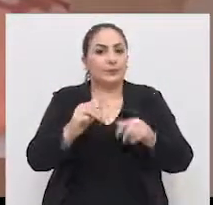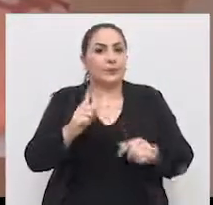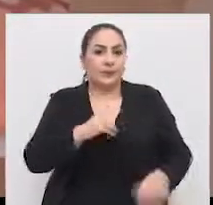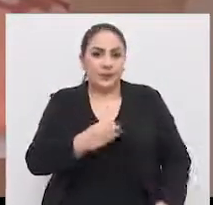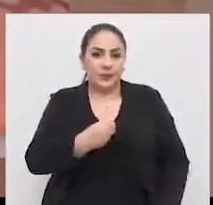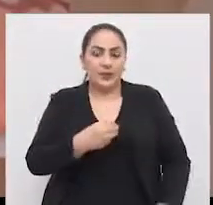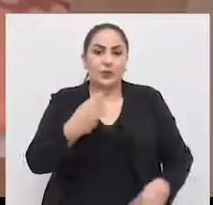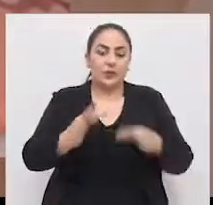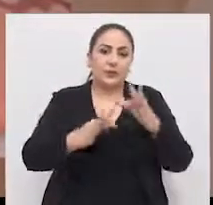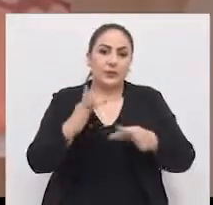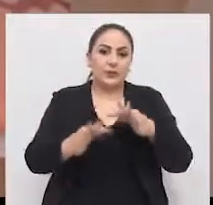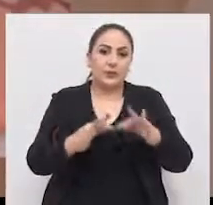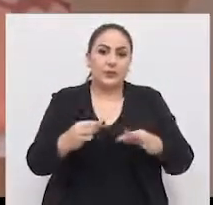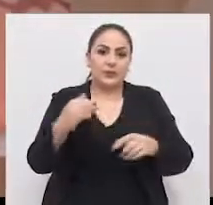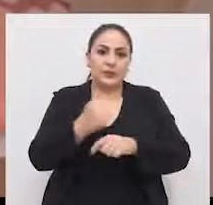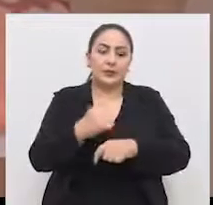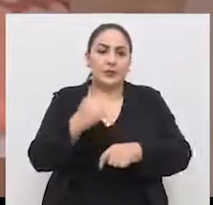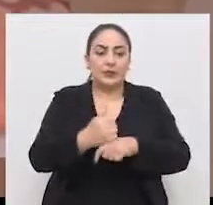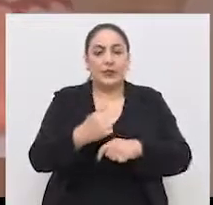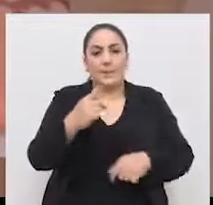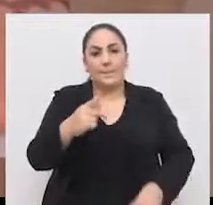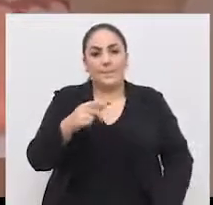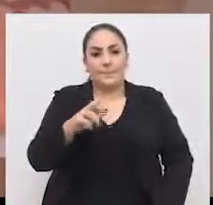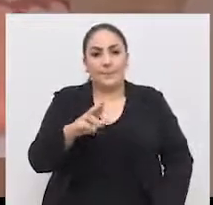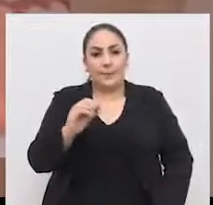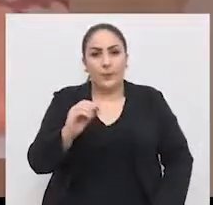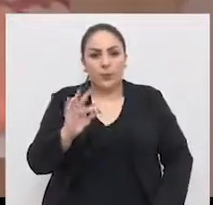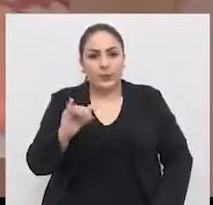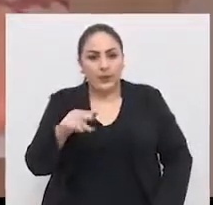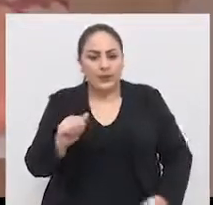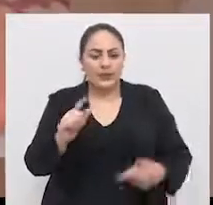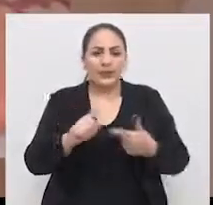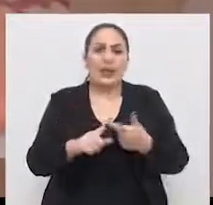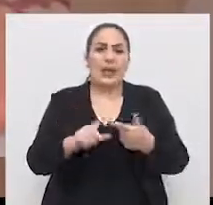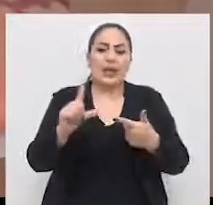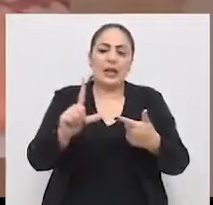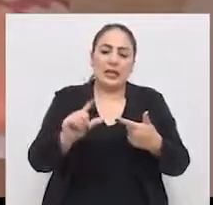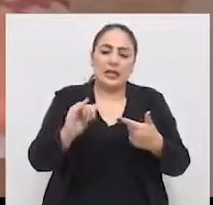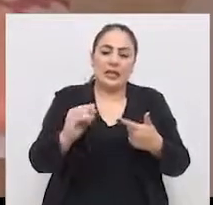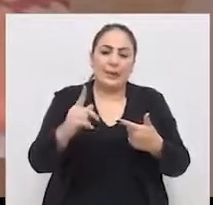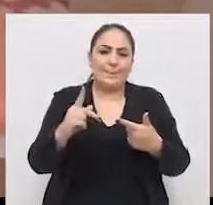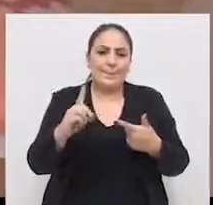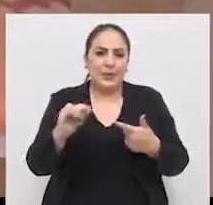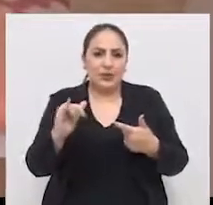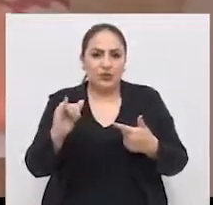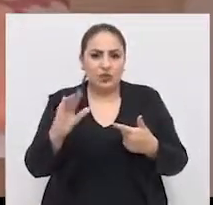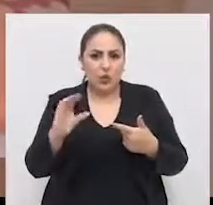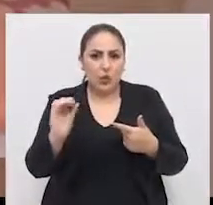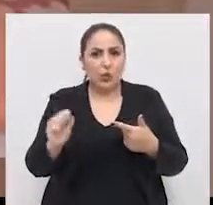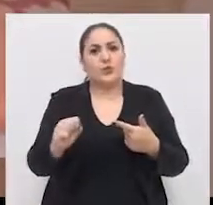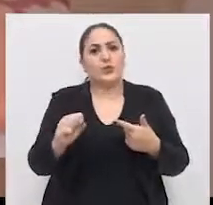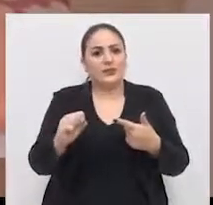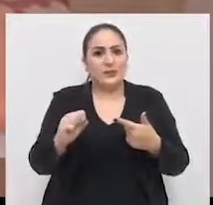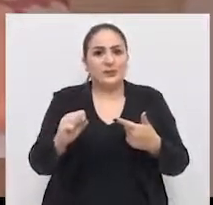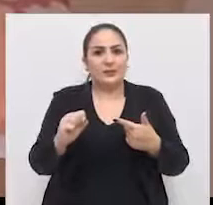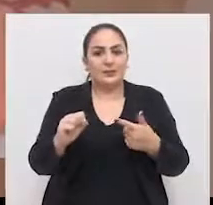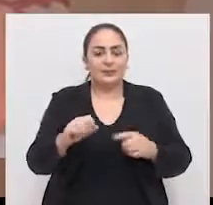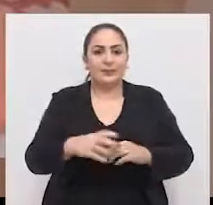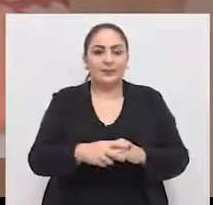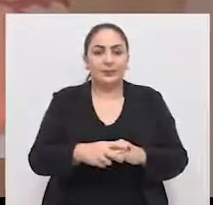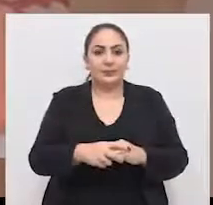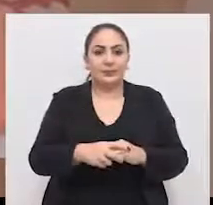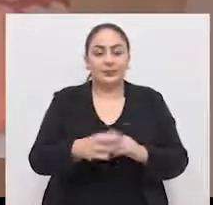disso, existem os tratamentos de reposição de proteína, lipídico, tratamentos lipídicos,